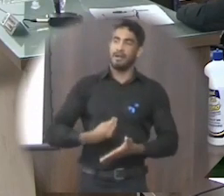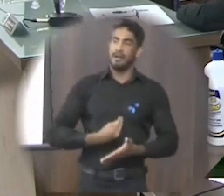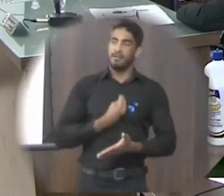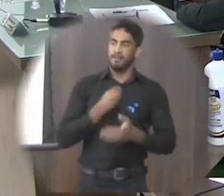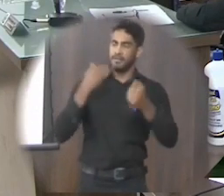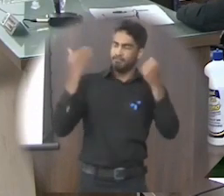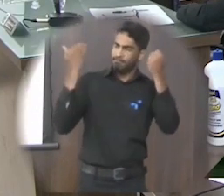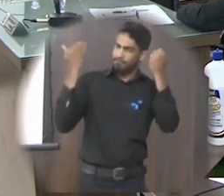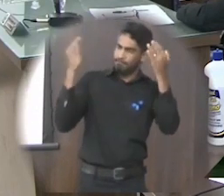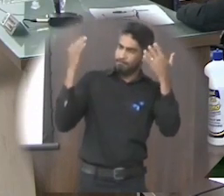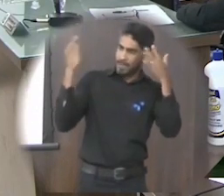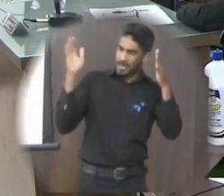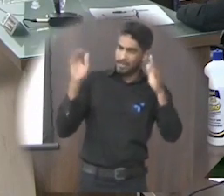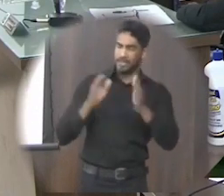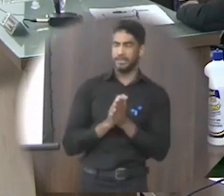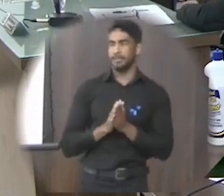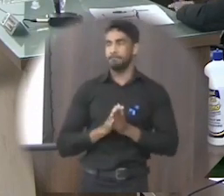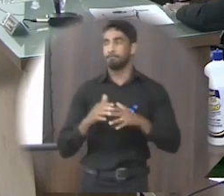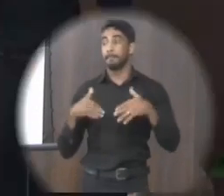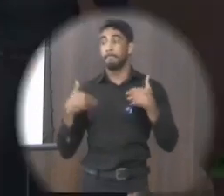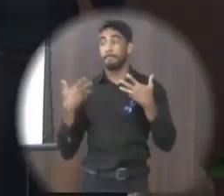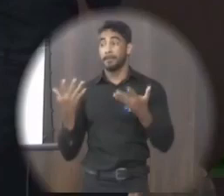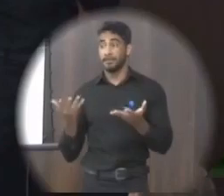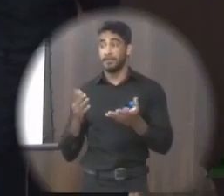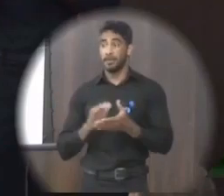para vocês. Obrigado.